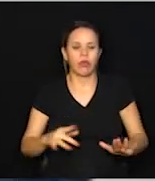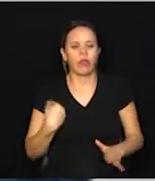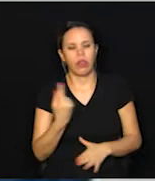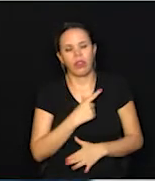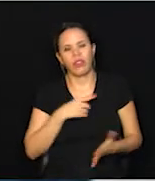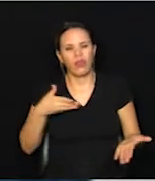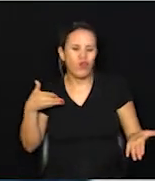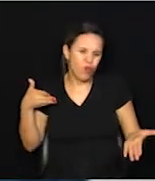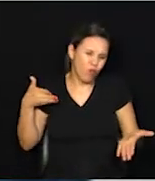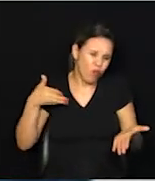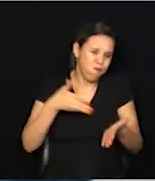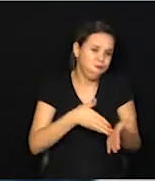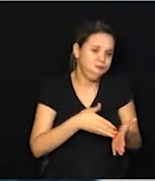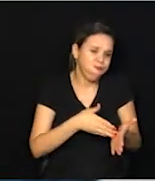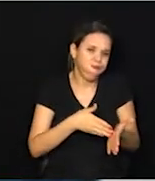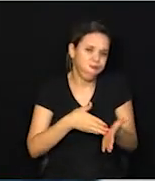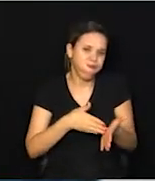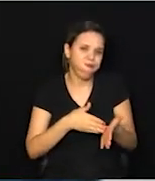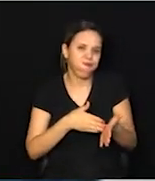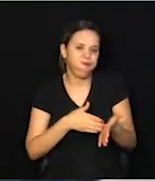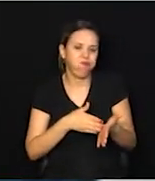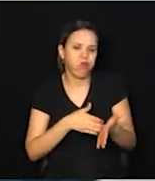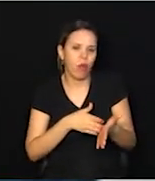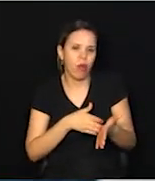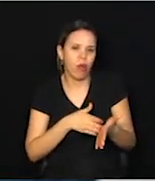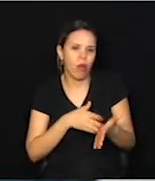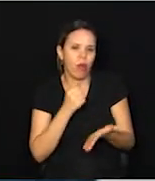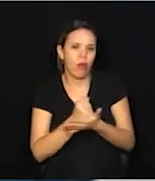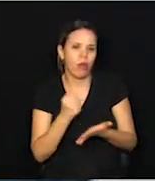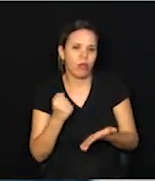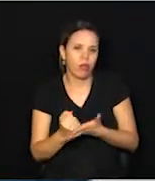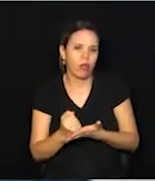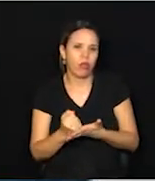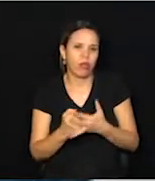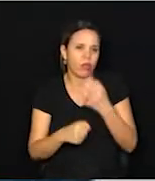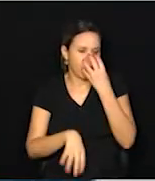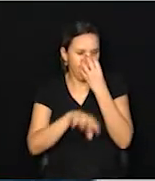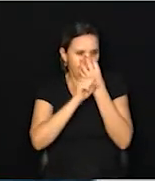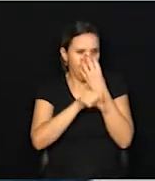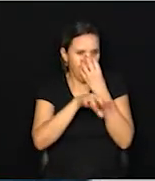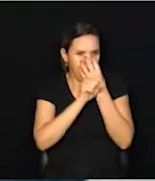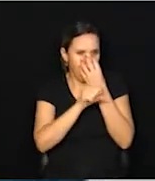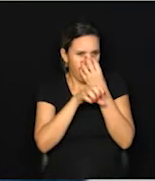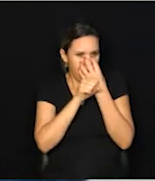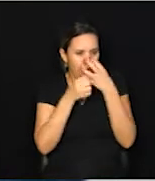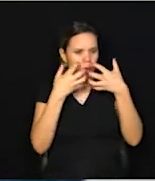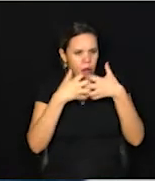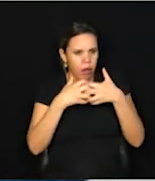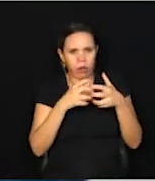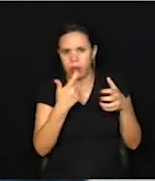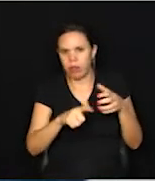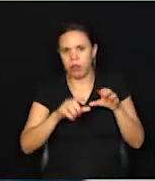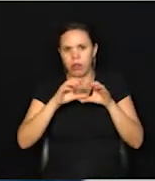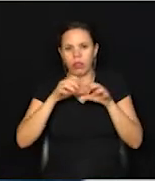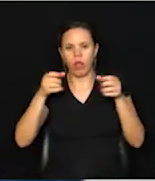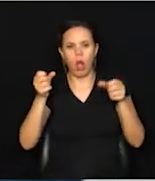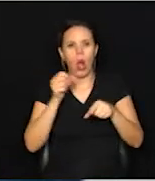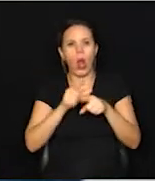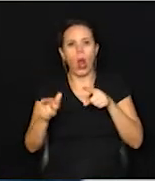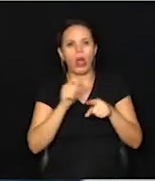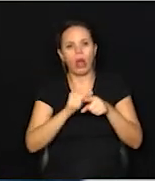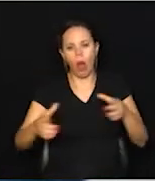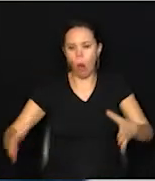dificuldade enorme com a contratação de oxigênio, não pelo oxigênio, não tinha a locação de